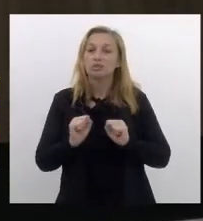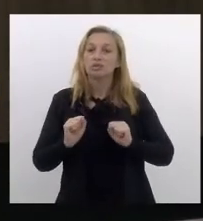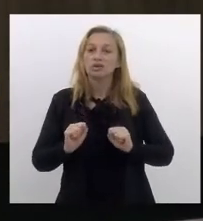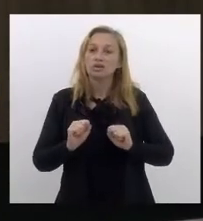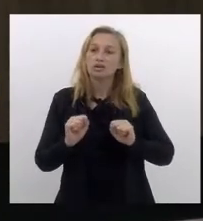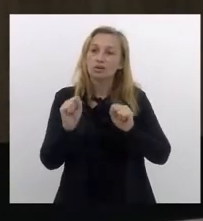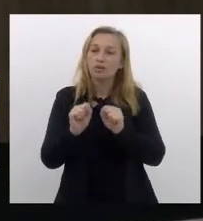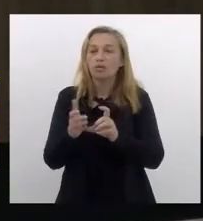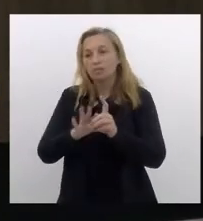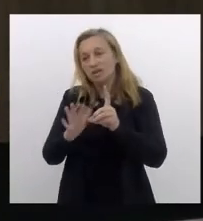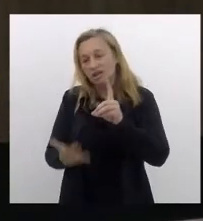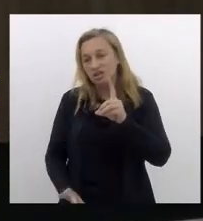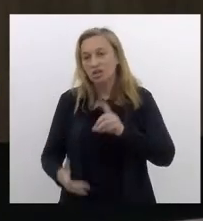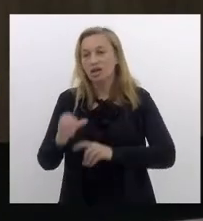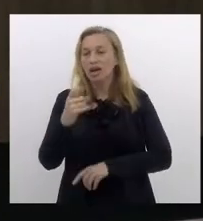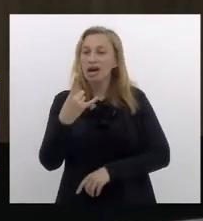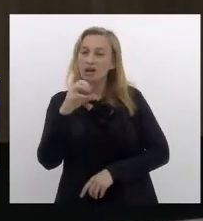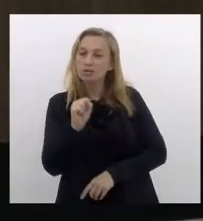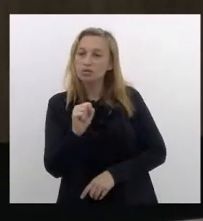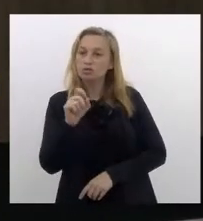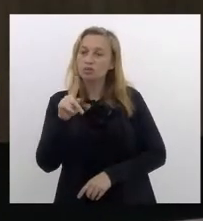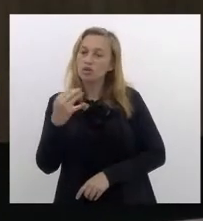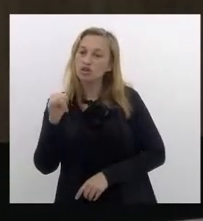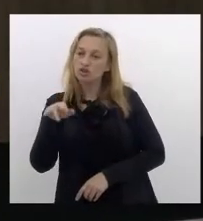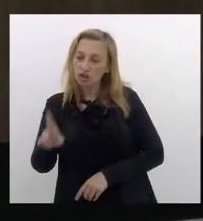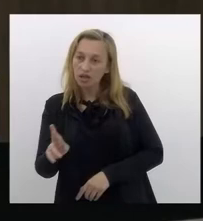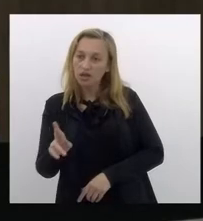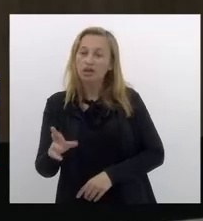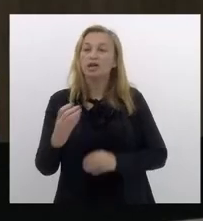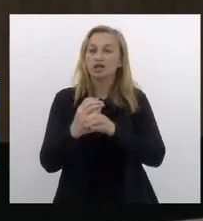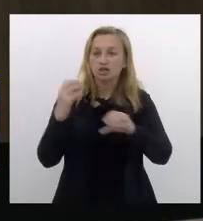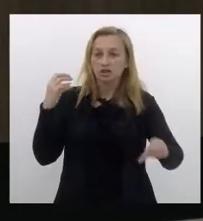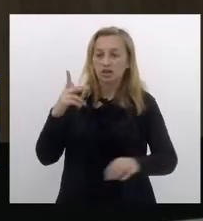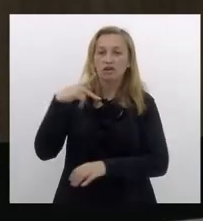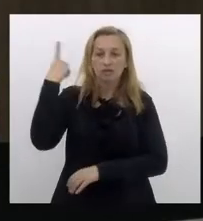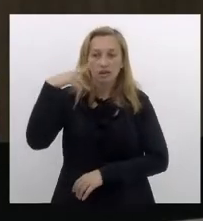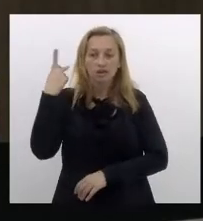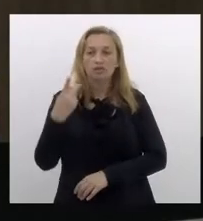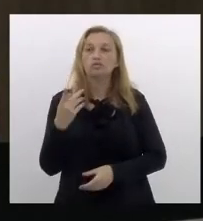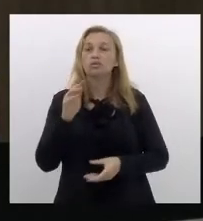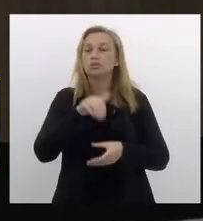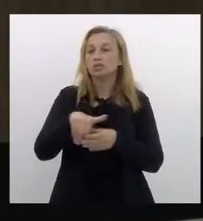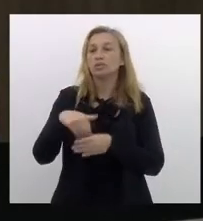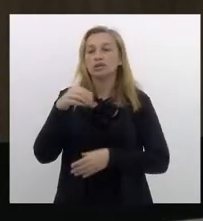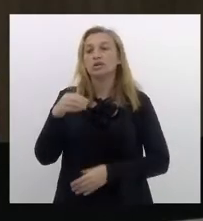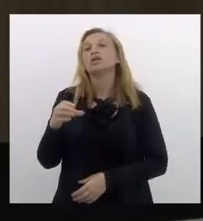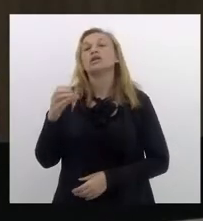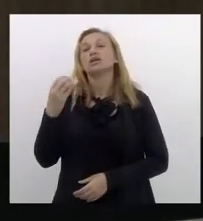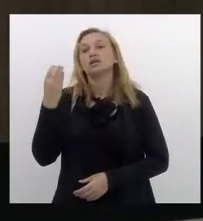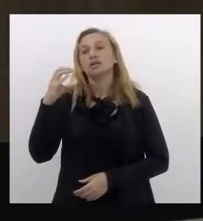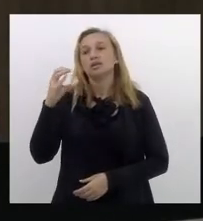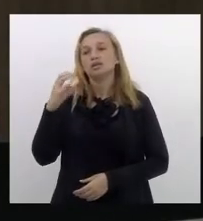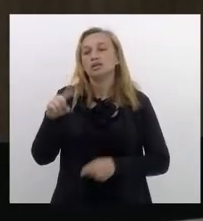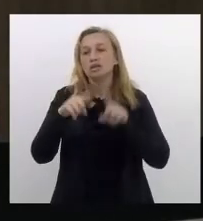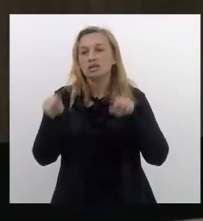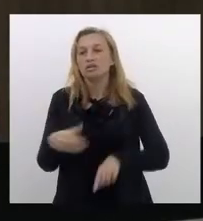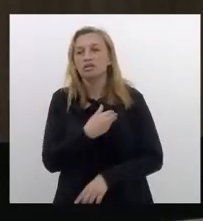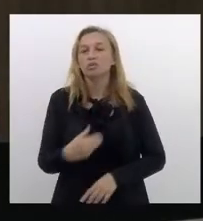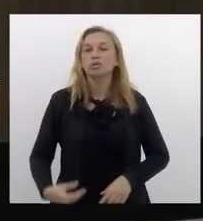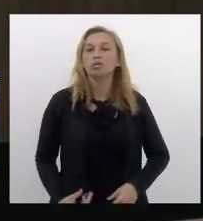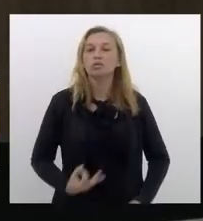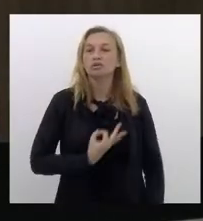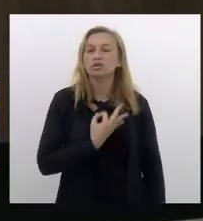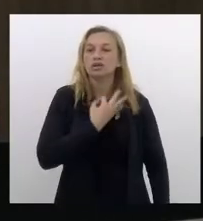homenagear Carlos Boechat, engenheiro, vereador eleito por Niterói, servidor público, com a Medalha